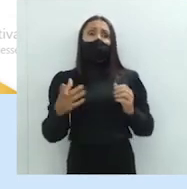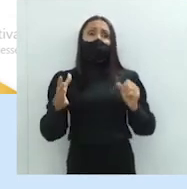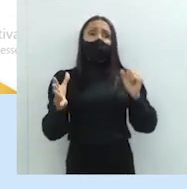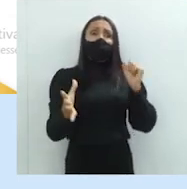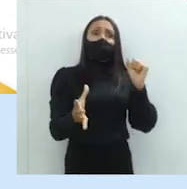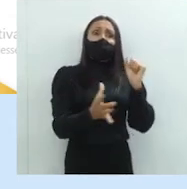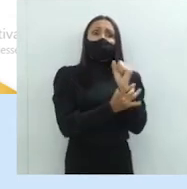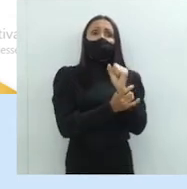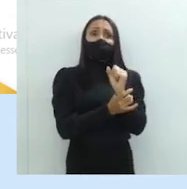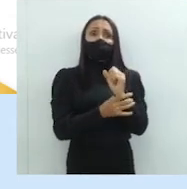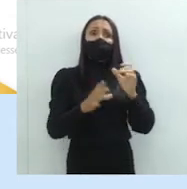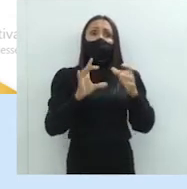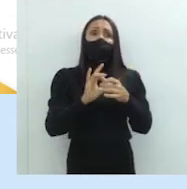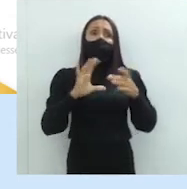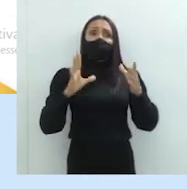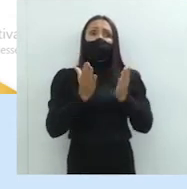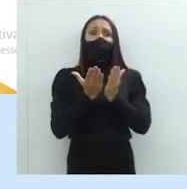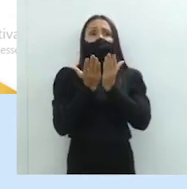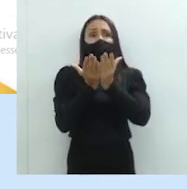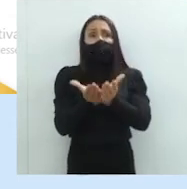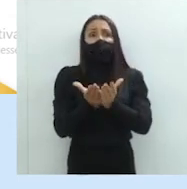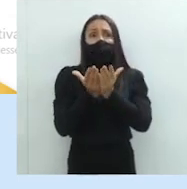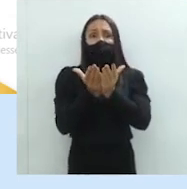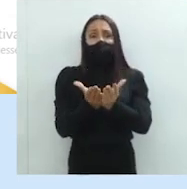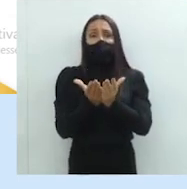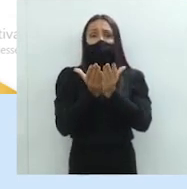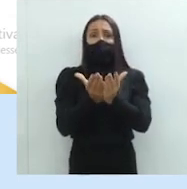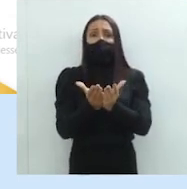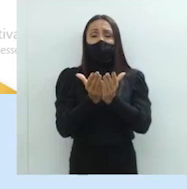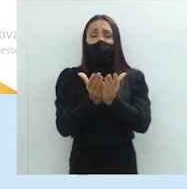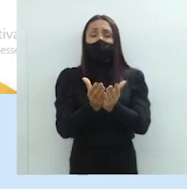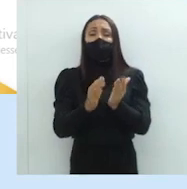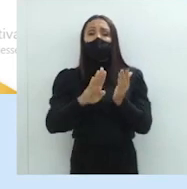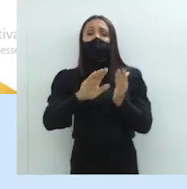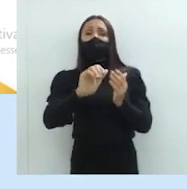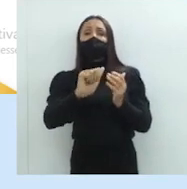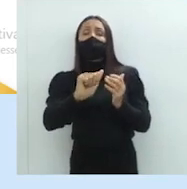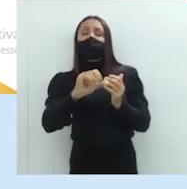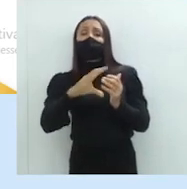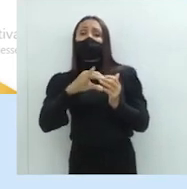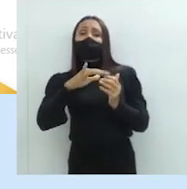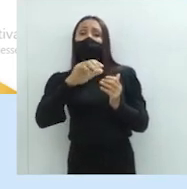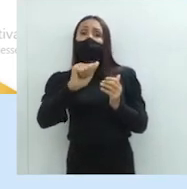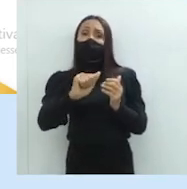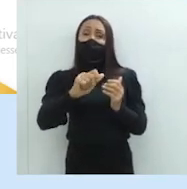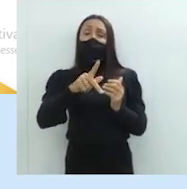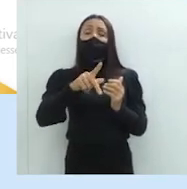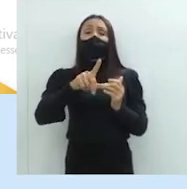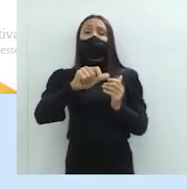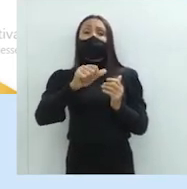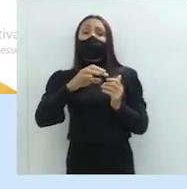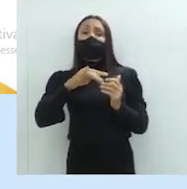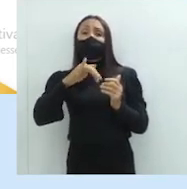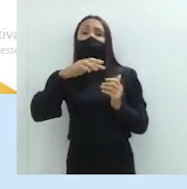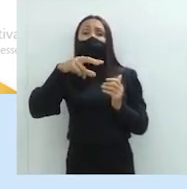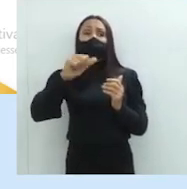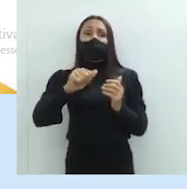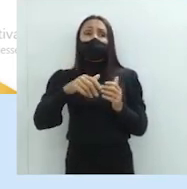a livre navegação pela Bacia Platina. E já o Uruguai vivia